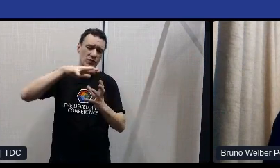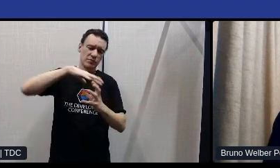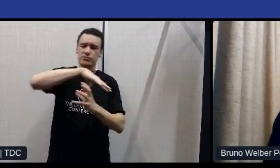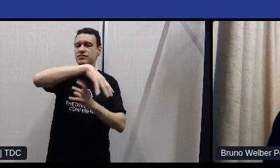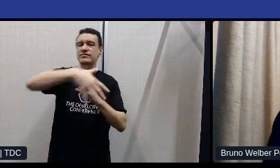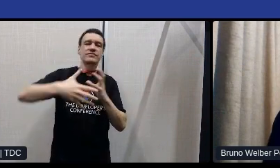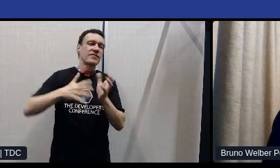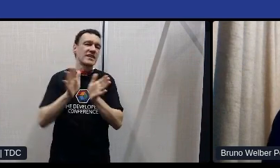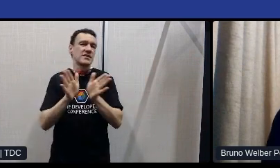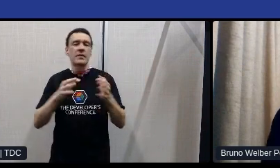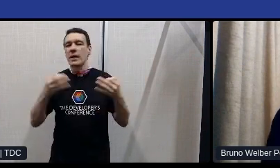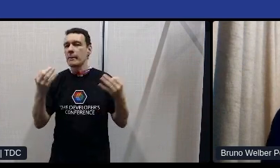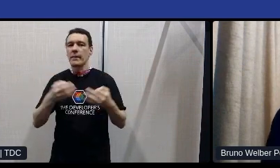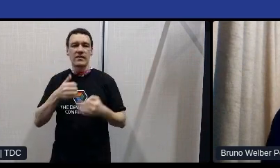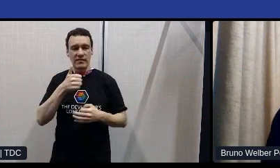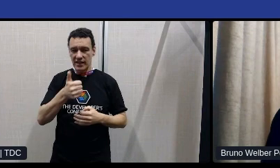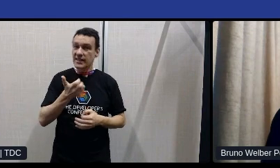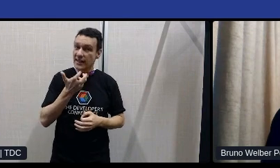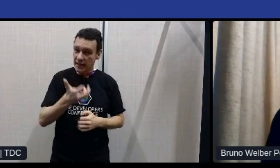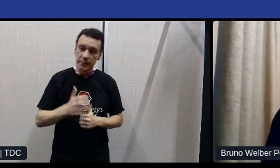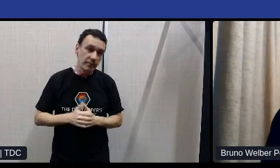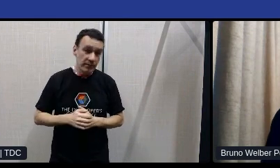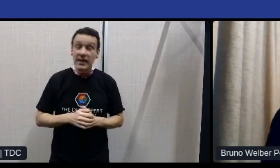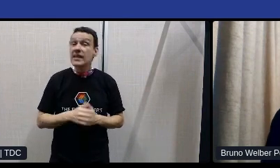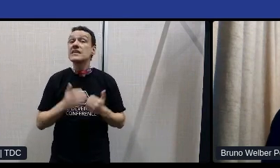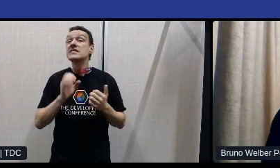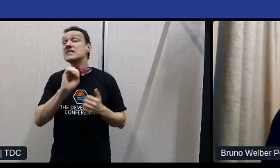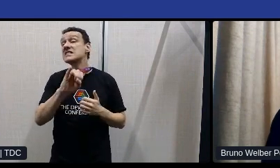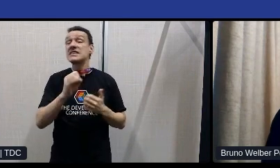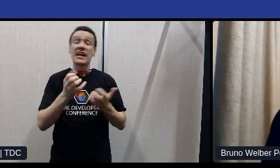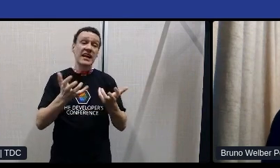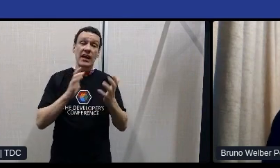usuários. Se quiserem entrar em contato comigo,